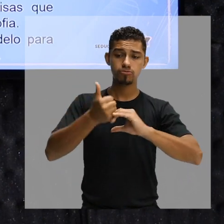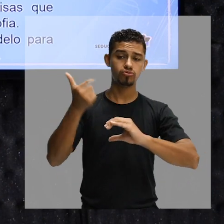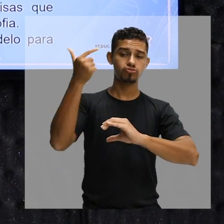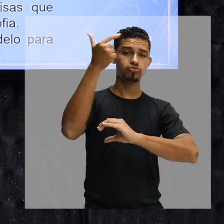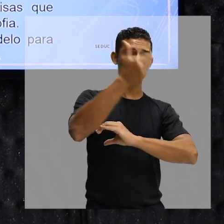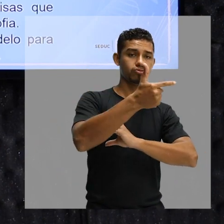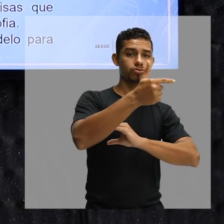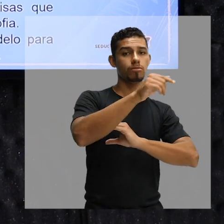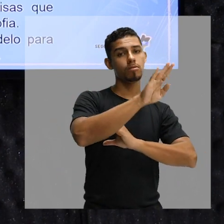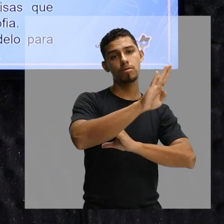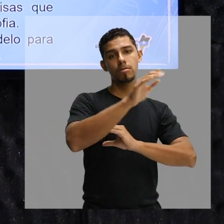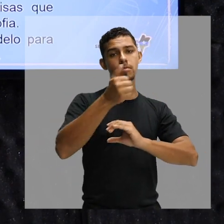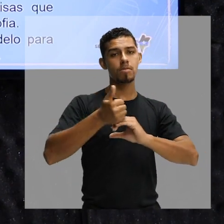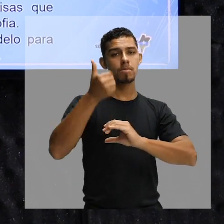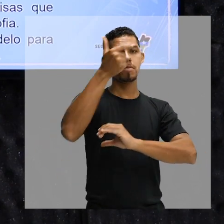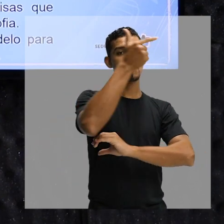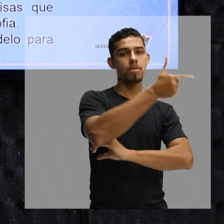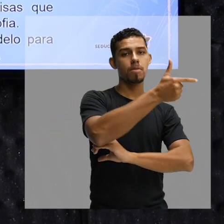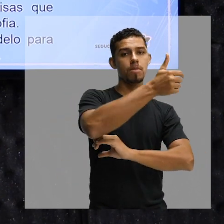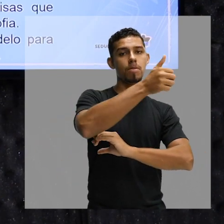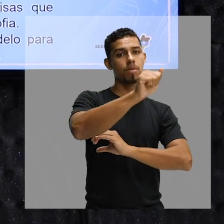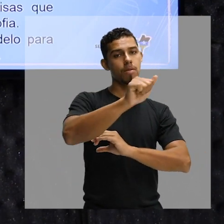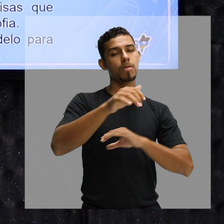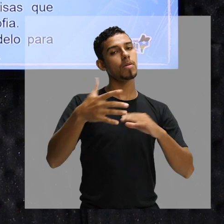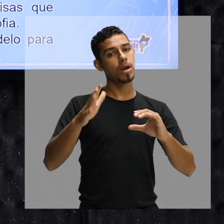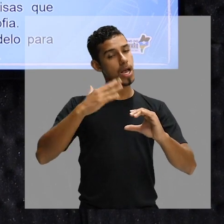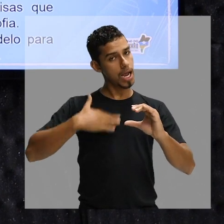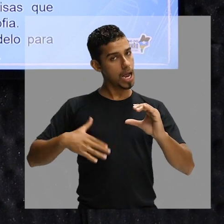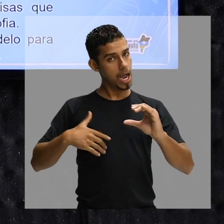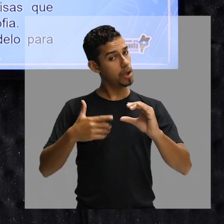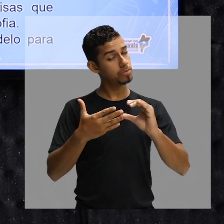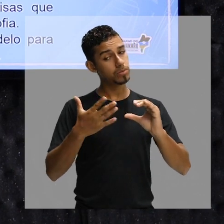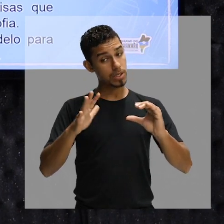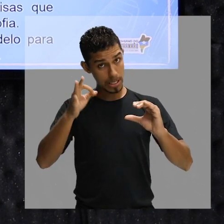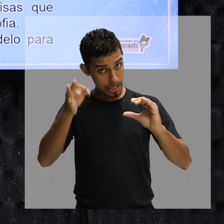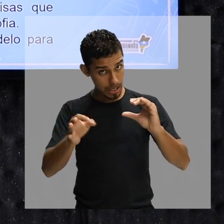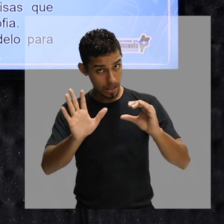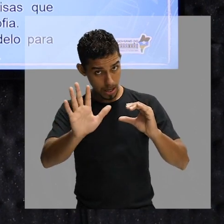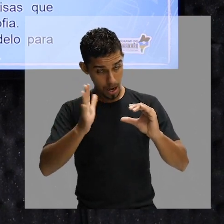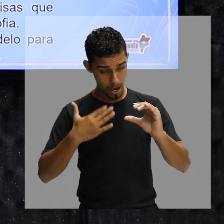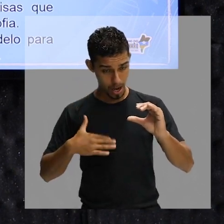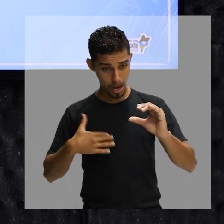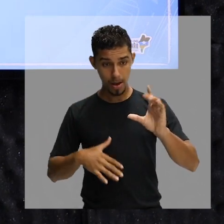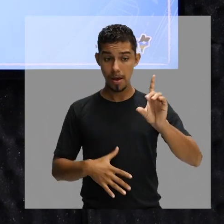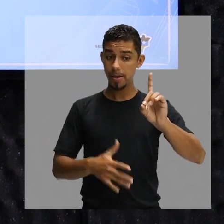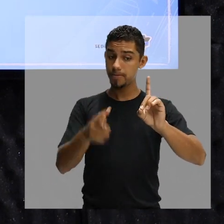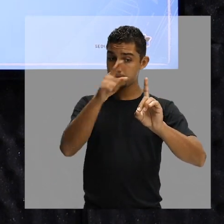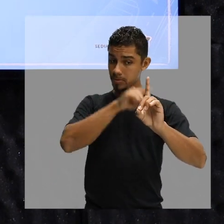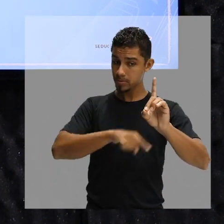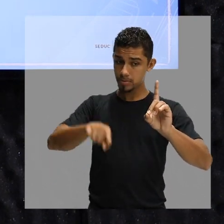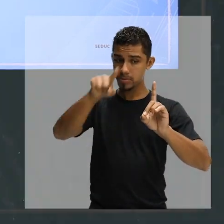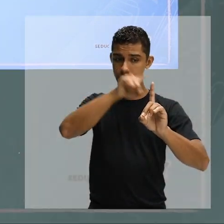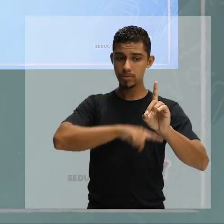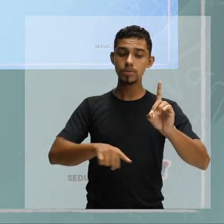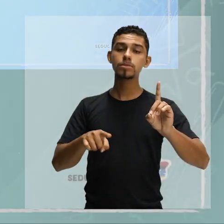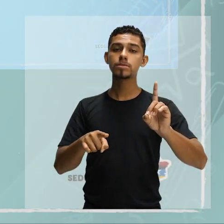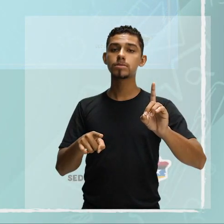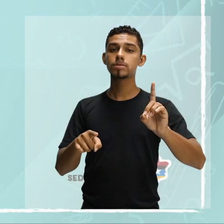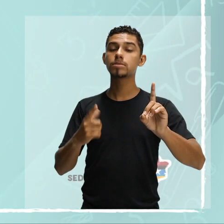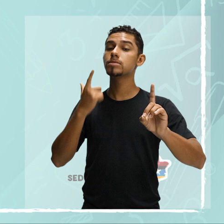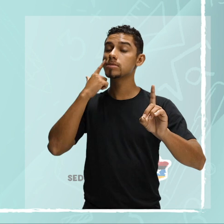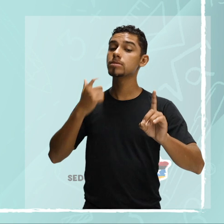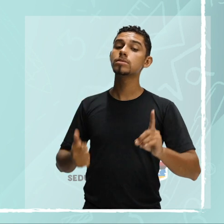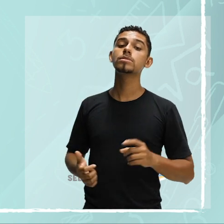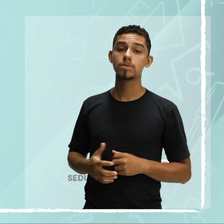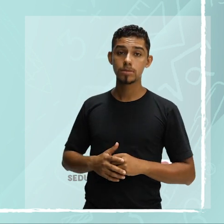com toda certeza. Mas calma, não estou dizendo que ela é a resposta. Vamos analisar as outras aqui. Olha aqui, ó. Letra